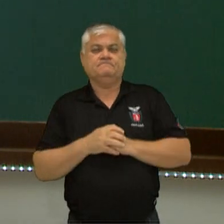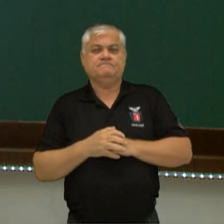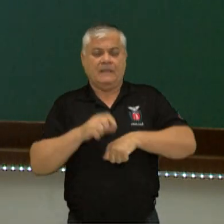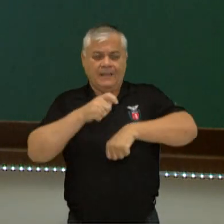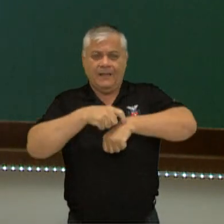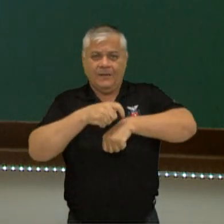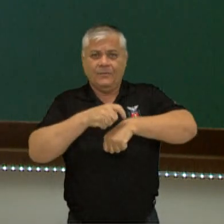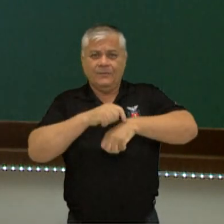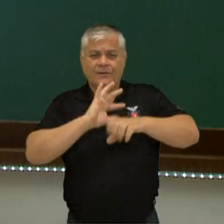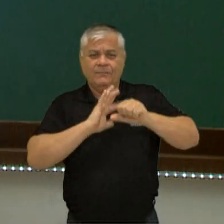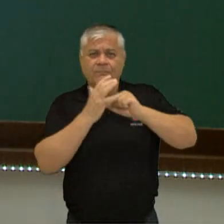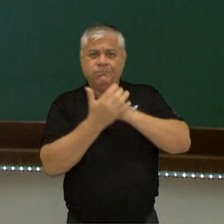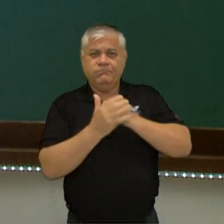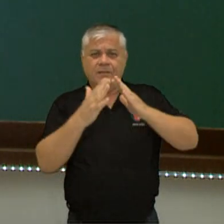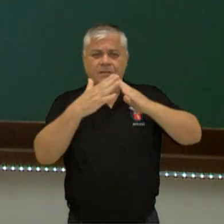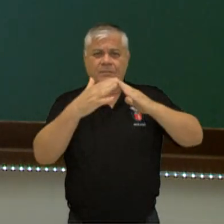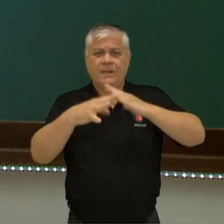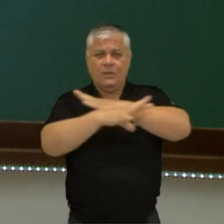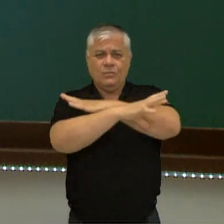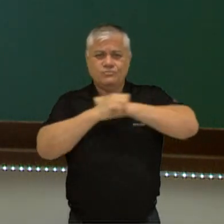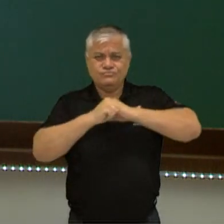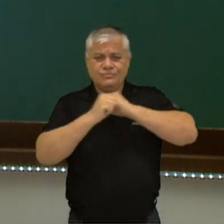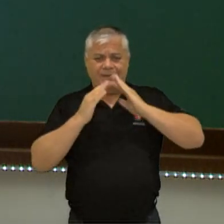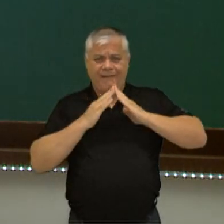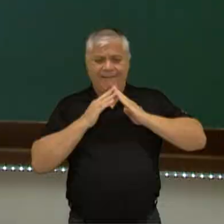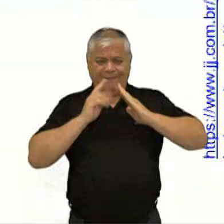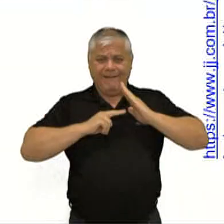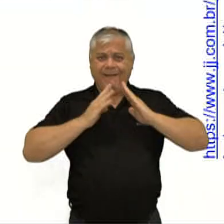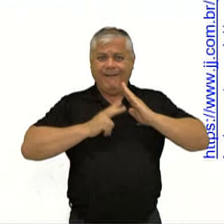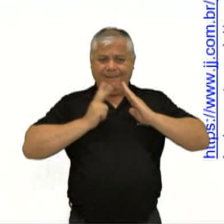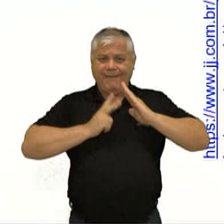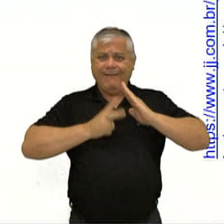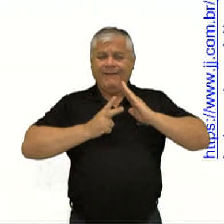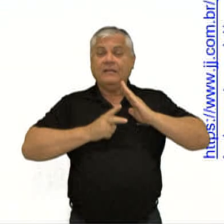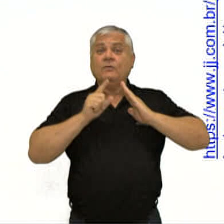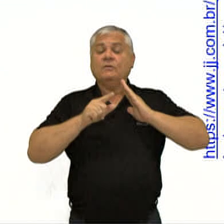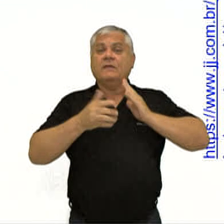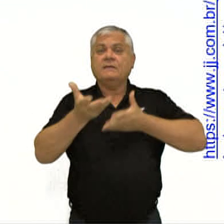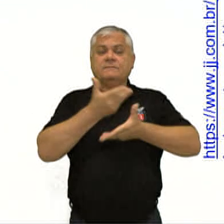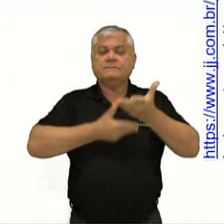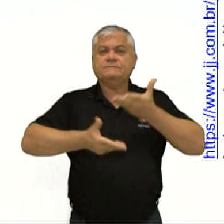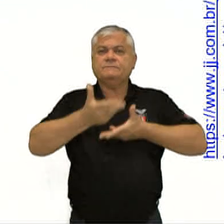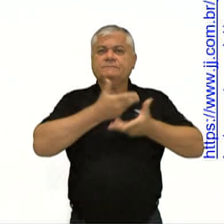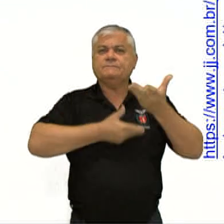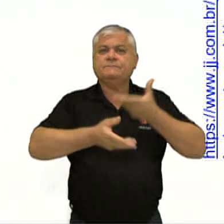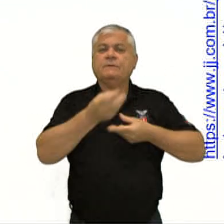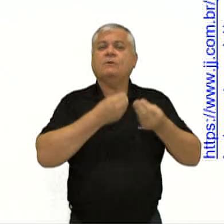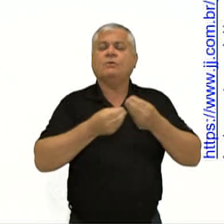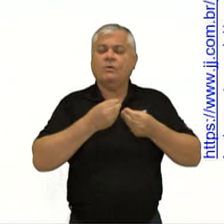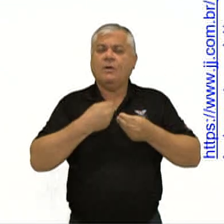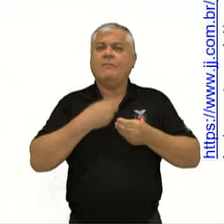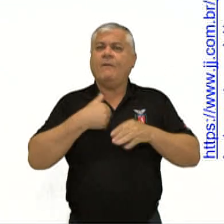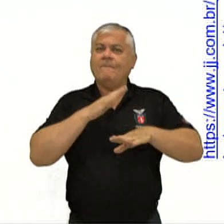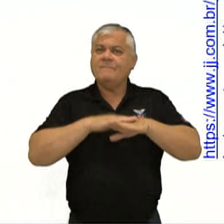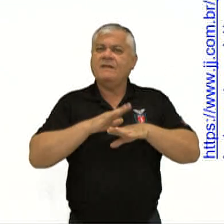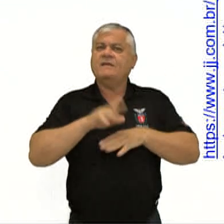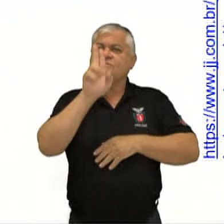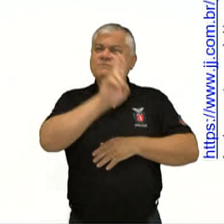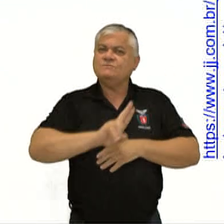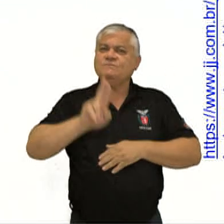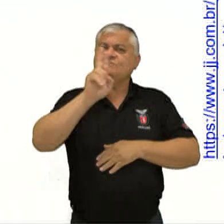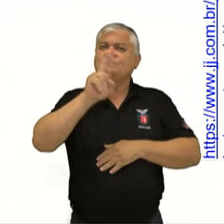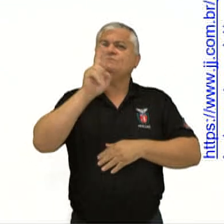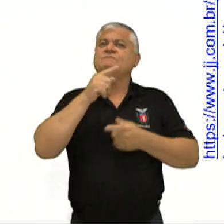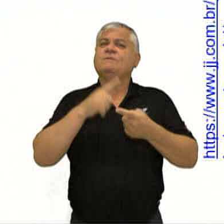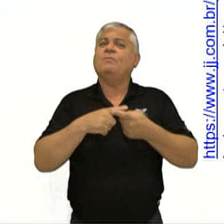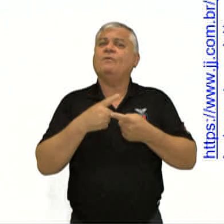com o isolamento, né, em função do Covid, infelizmente, formas de interação pessoal intensificaram os usos. Por conta